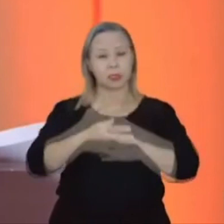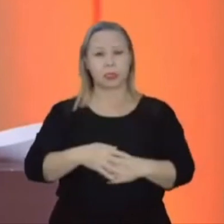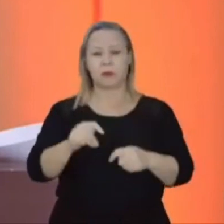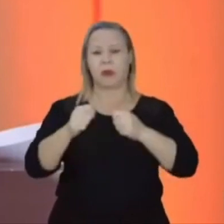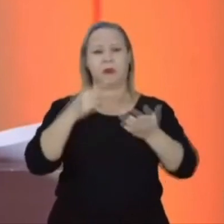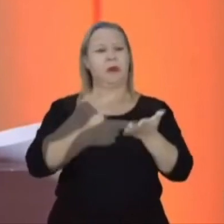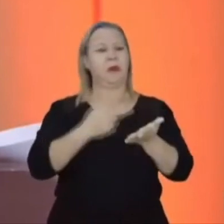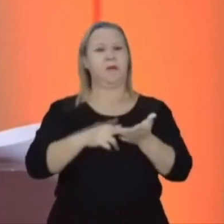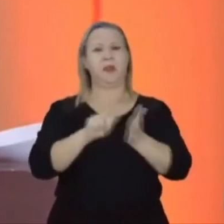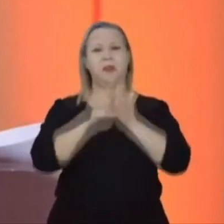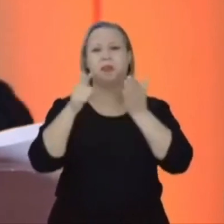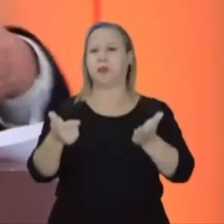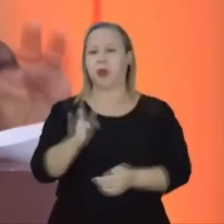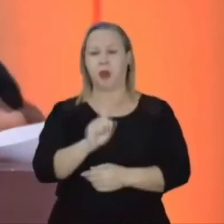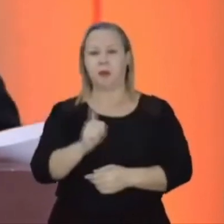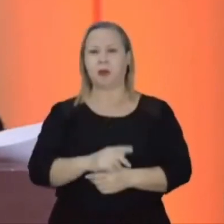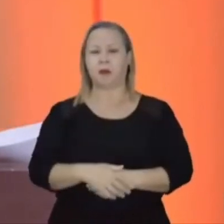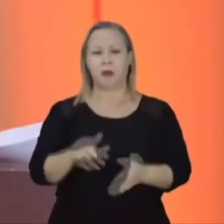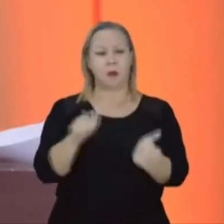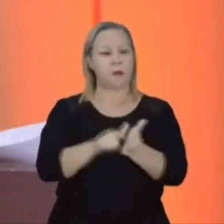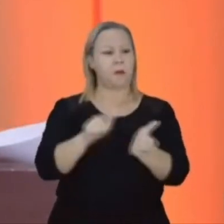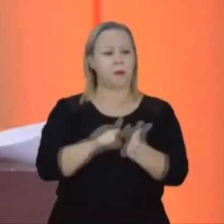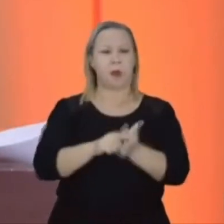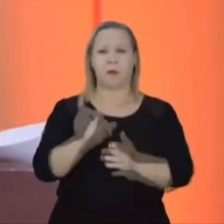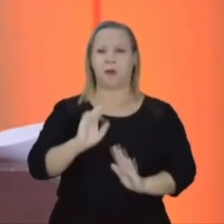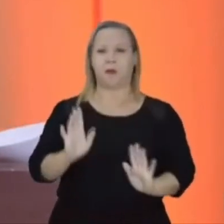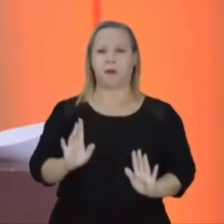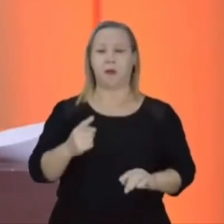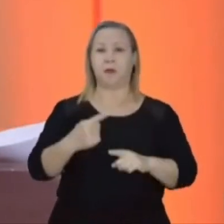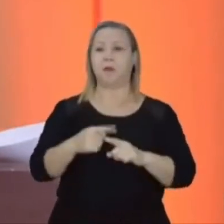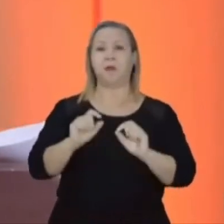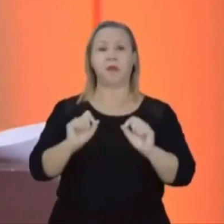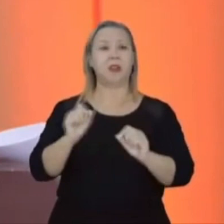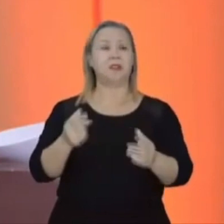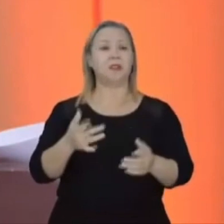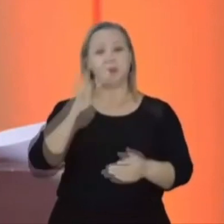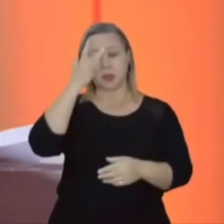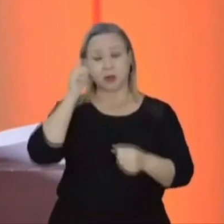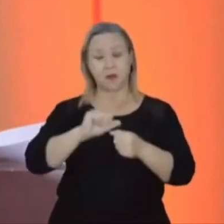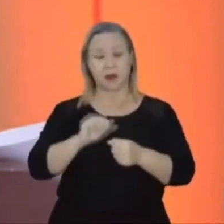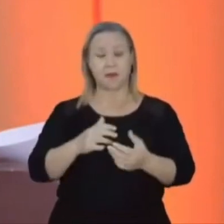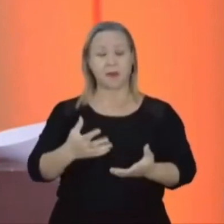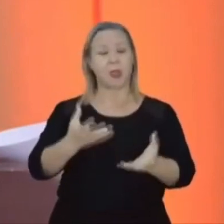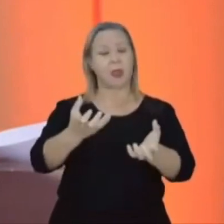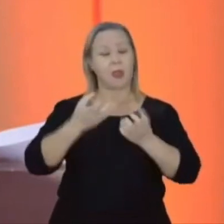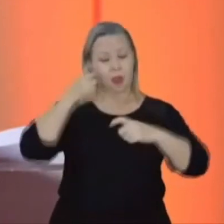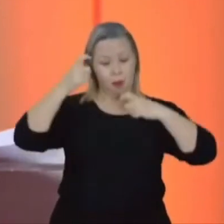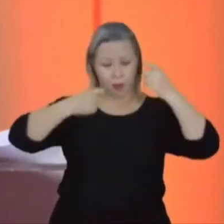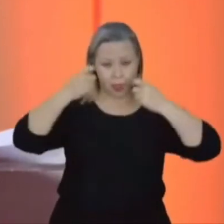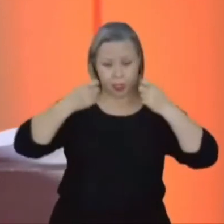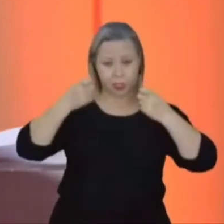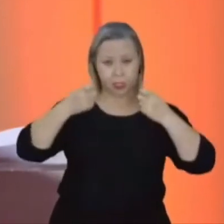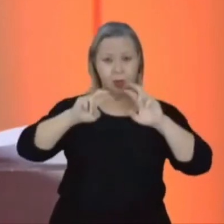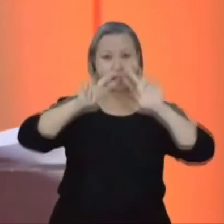regular papel, porque isso é o cara que faz. O que, que a gente queria? Ter uma preocupação com a questão da internet,